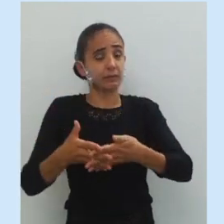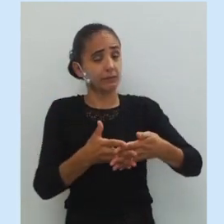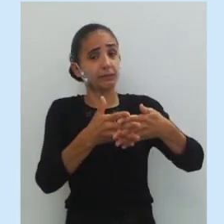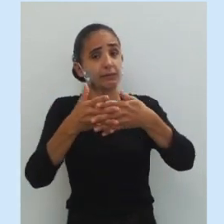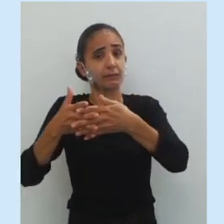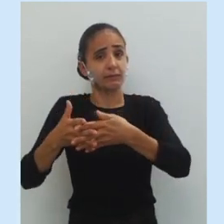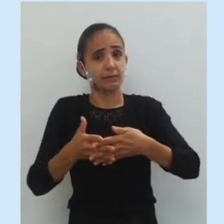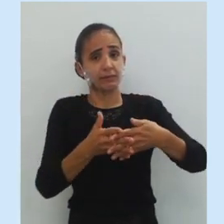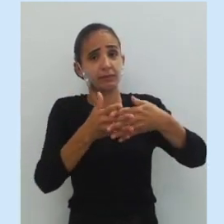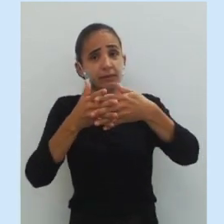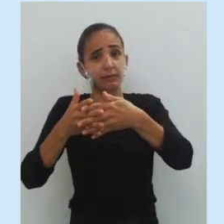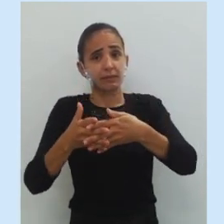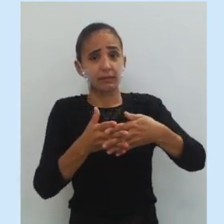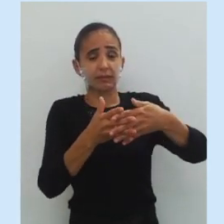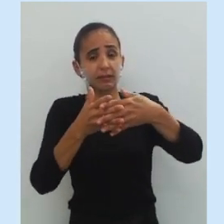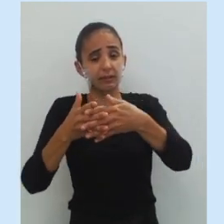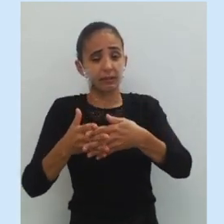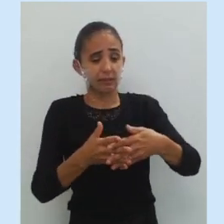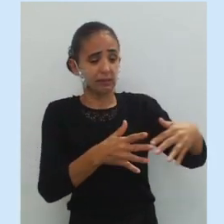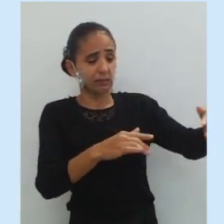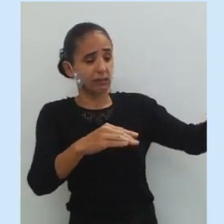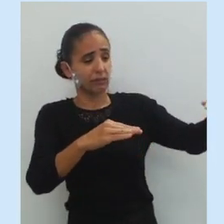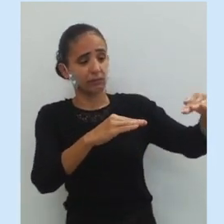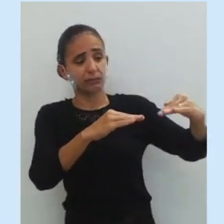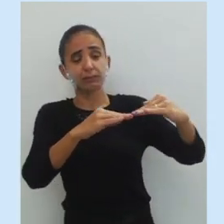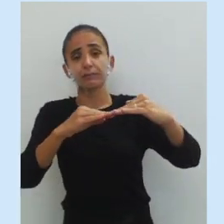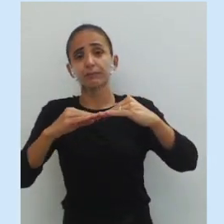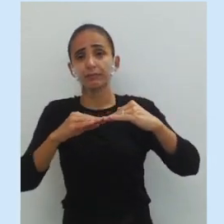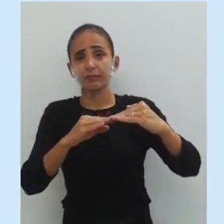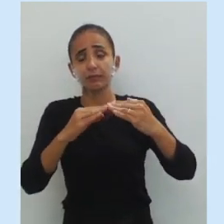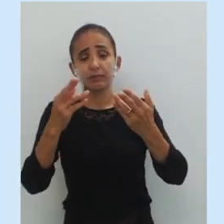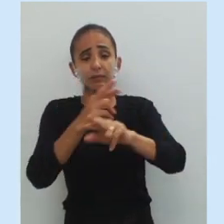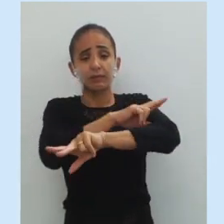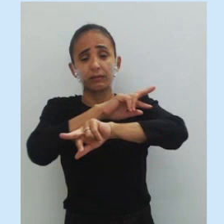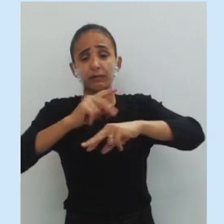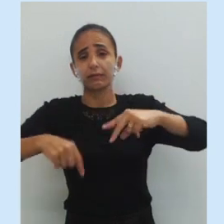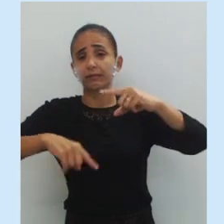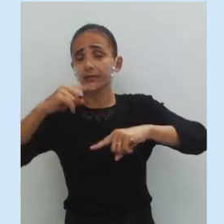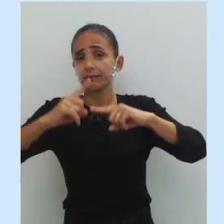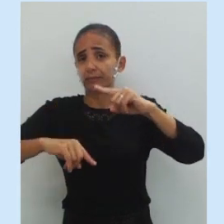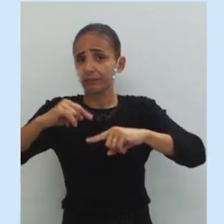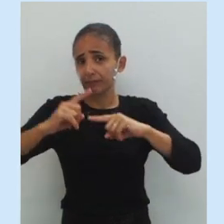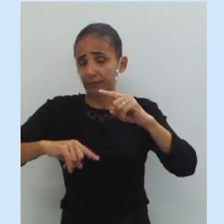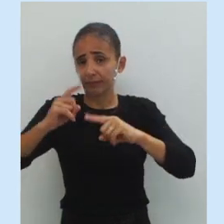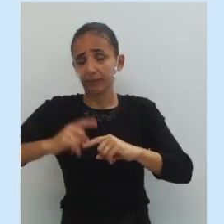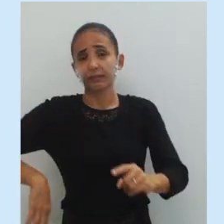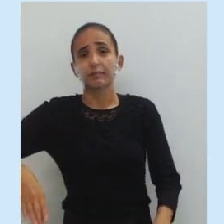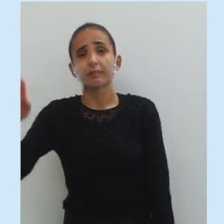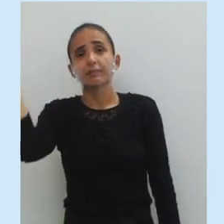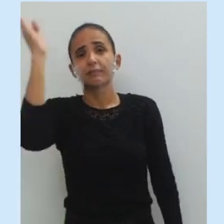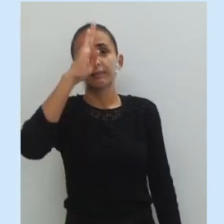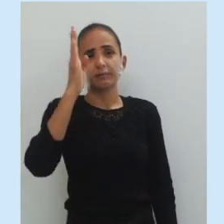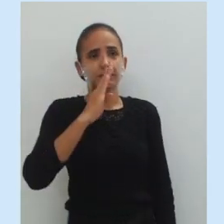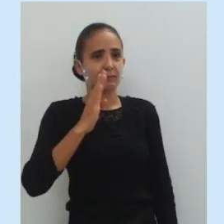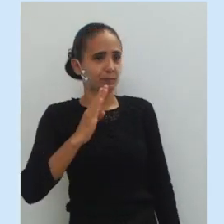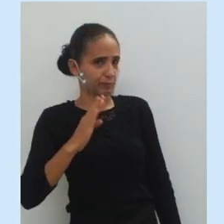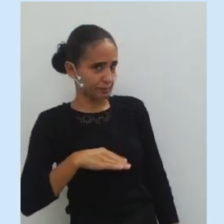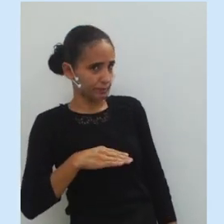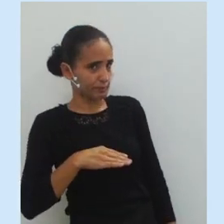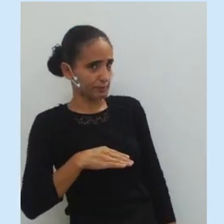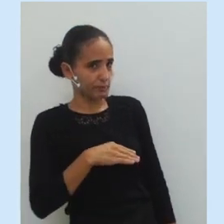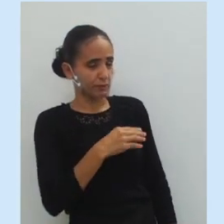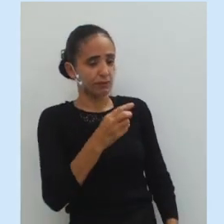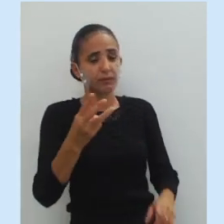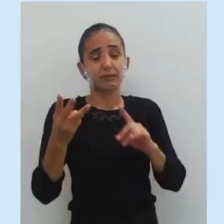vai transportar diversos materiais para todo o Brasil. E o outro